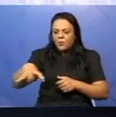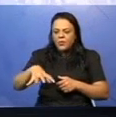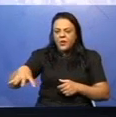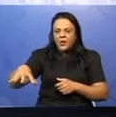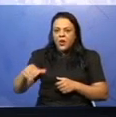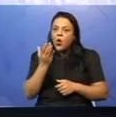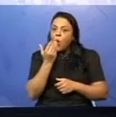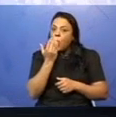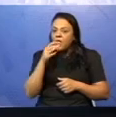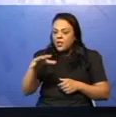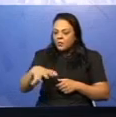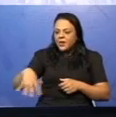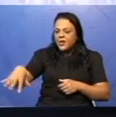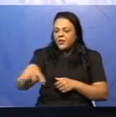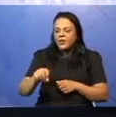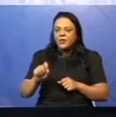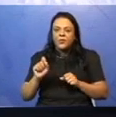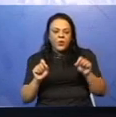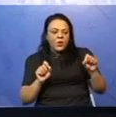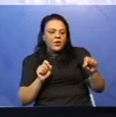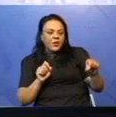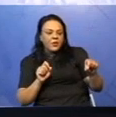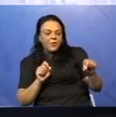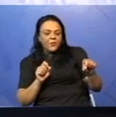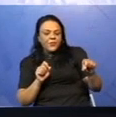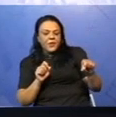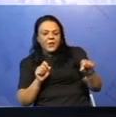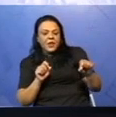no ambiente que seleciona o tipo de bico do